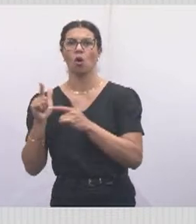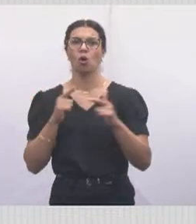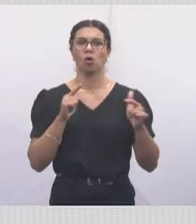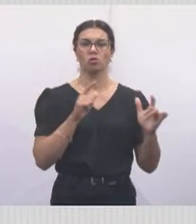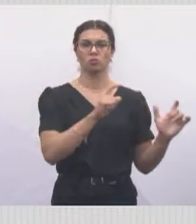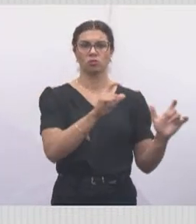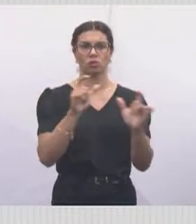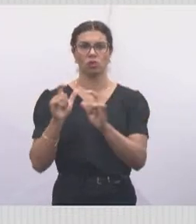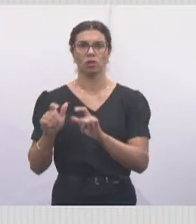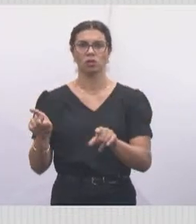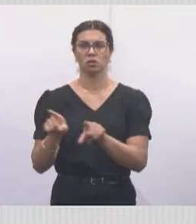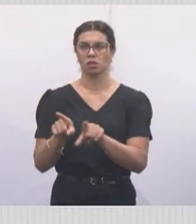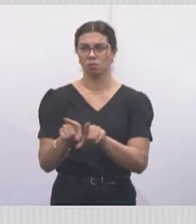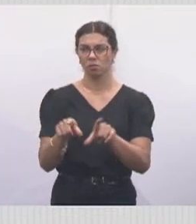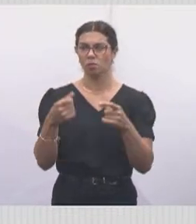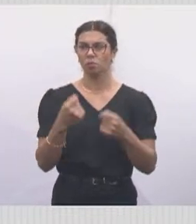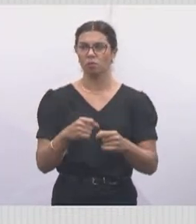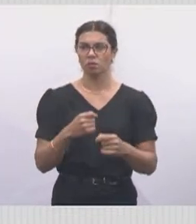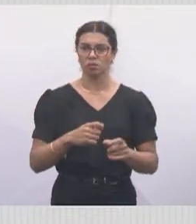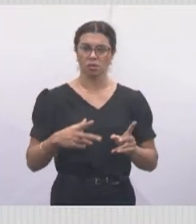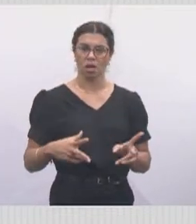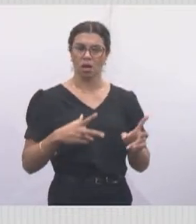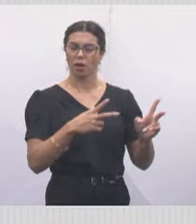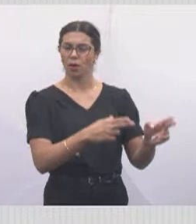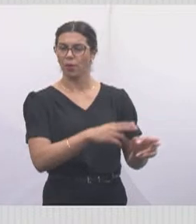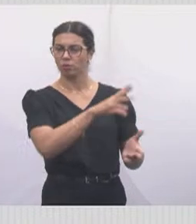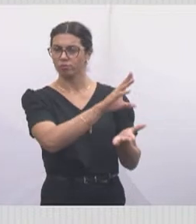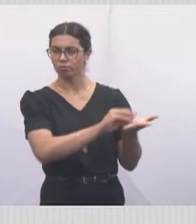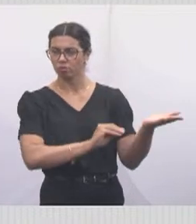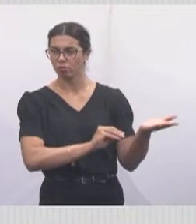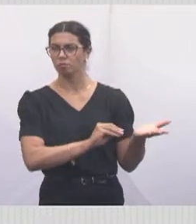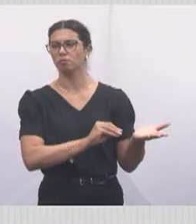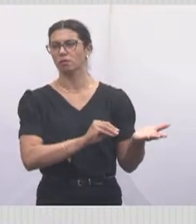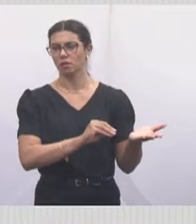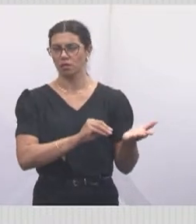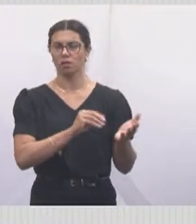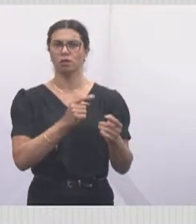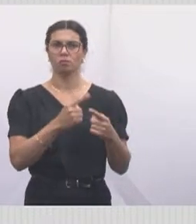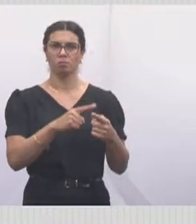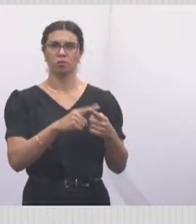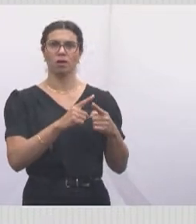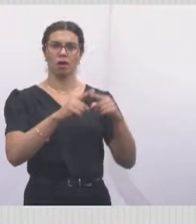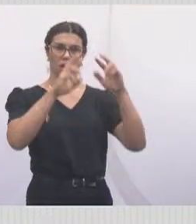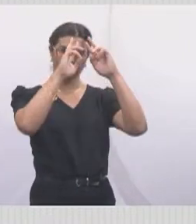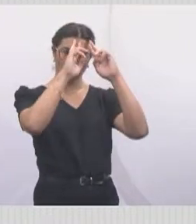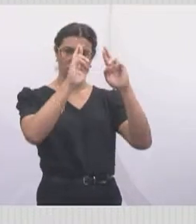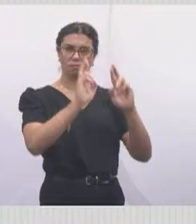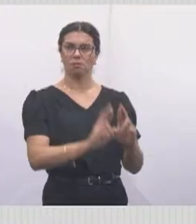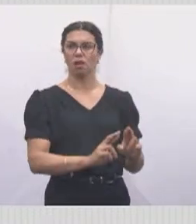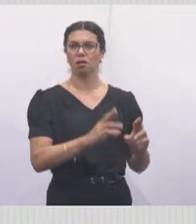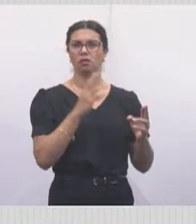outros bairros, onde não tem essa calçada, uma calçada segura, respeitando a sensibilidade das